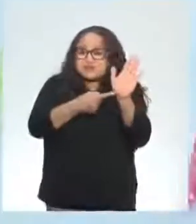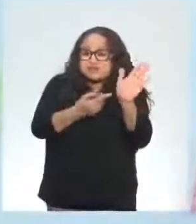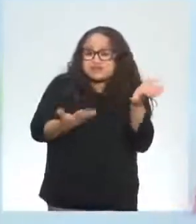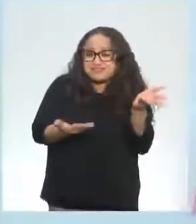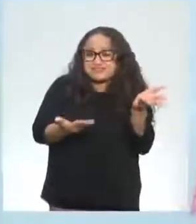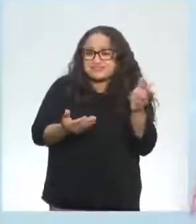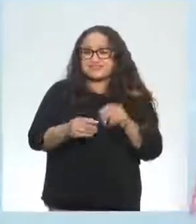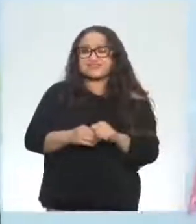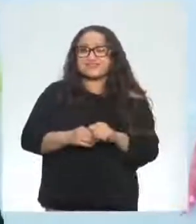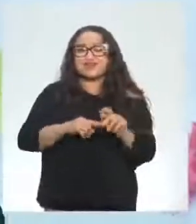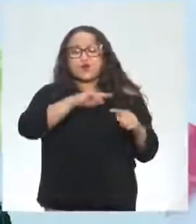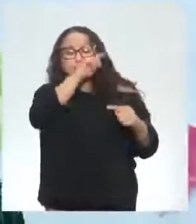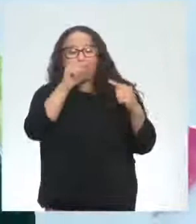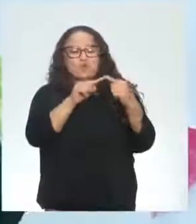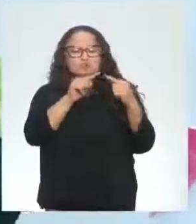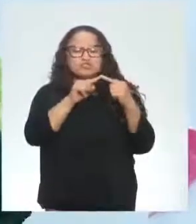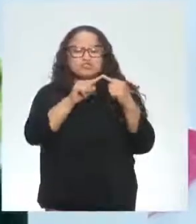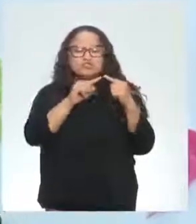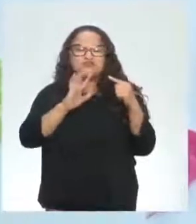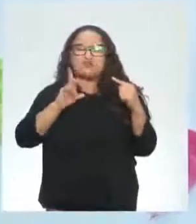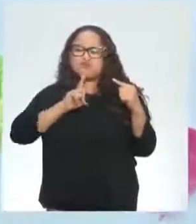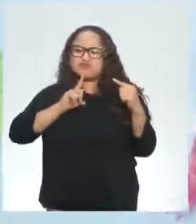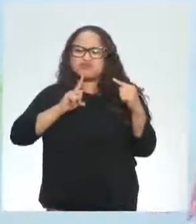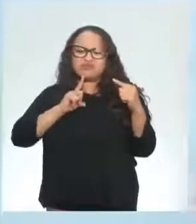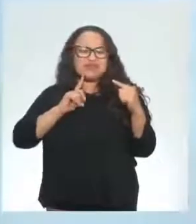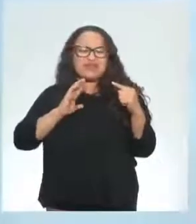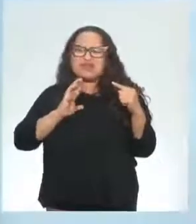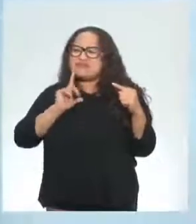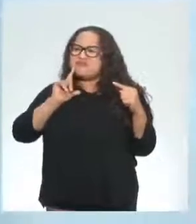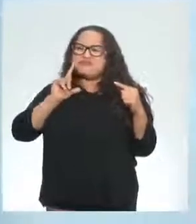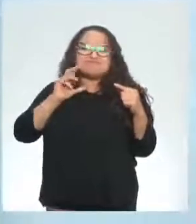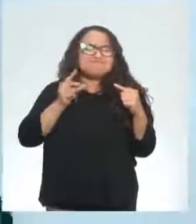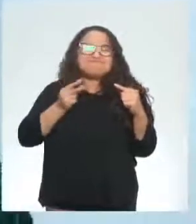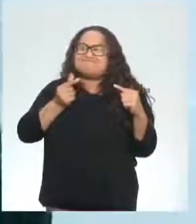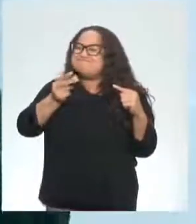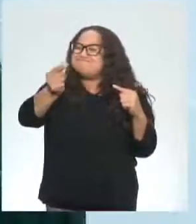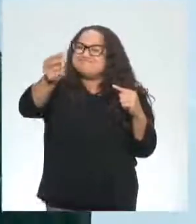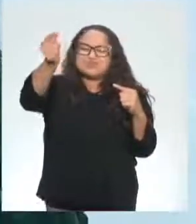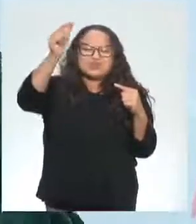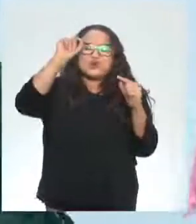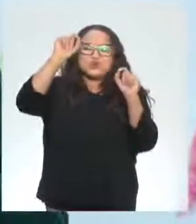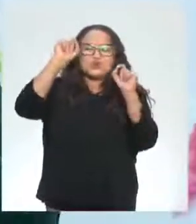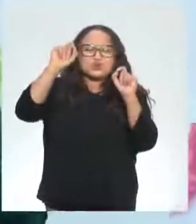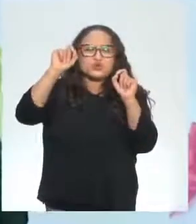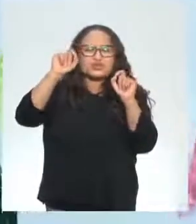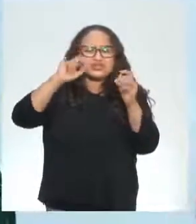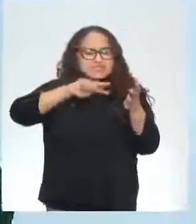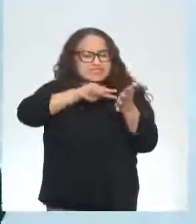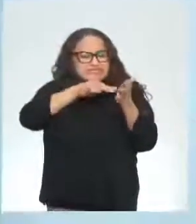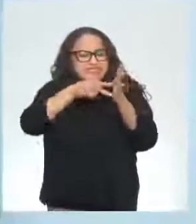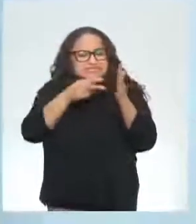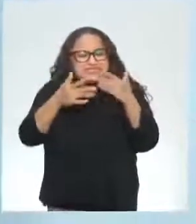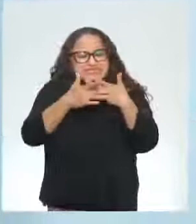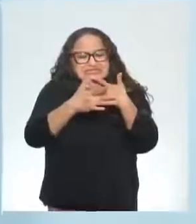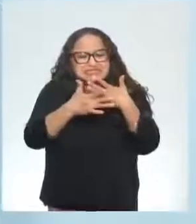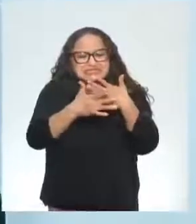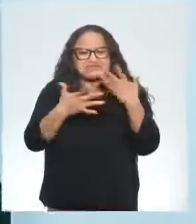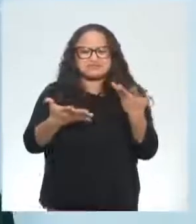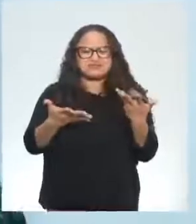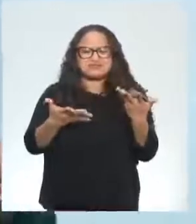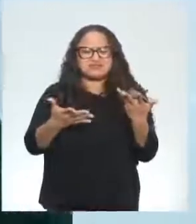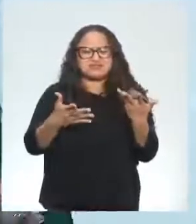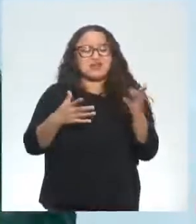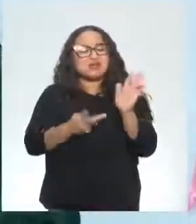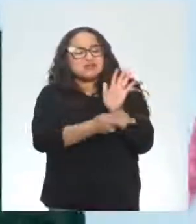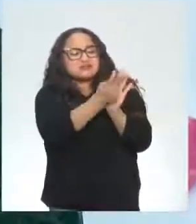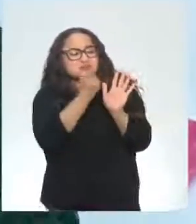além, o objetivo vai muito além, né, do produto acabado, ou do produto final. Né? Tem tudo a ver com a questão da significação que esse produto, essa obra vai